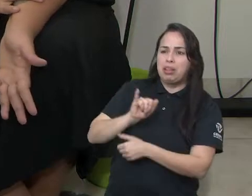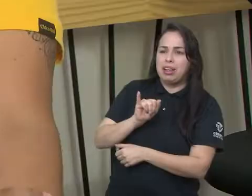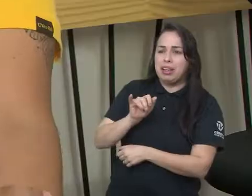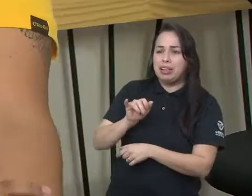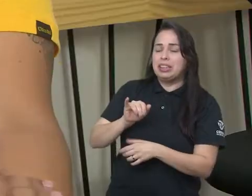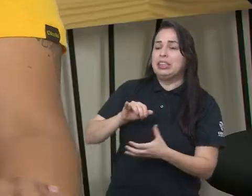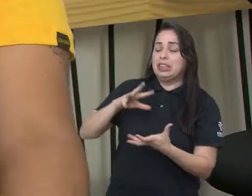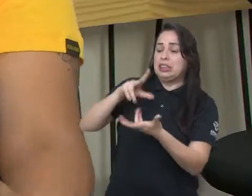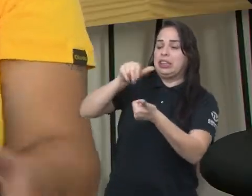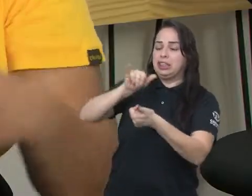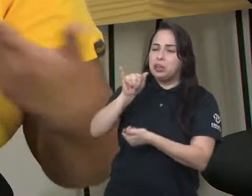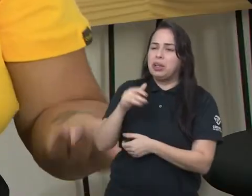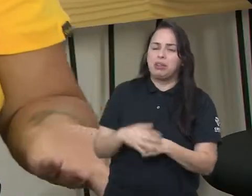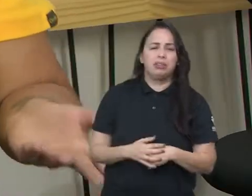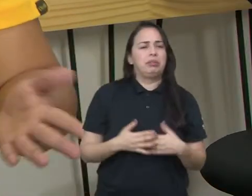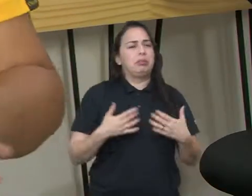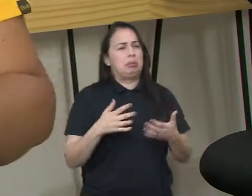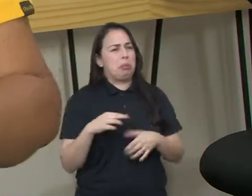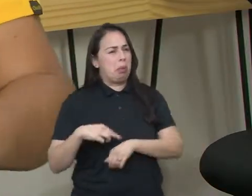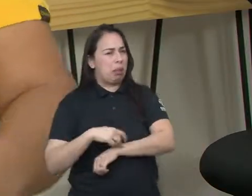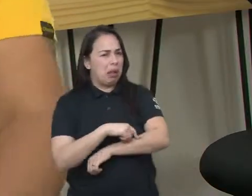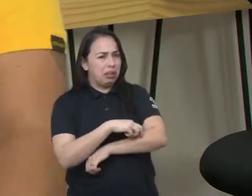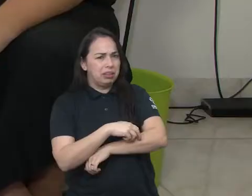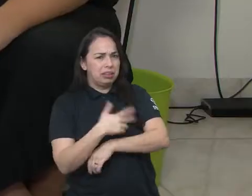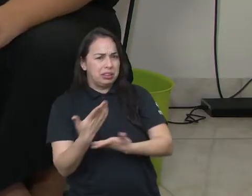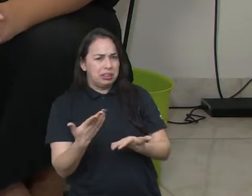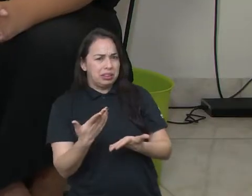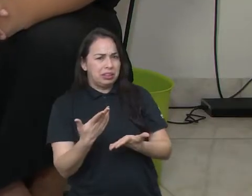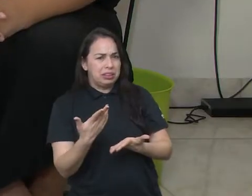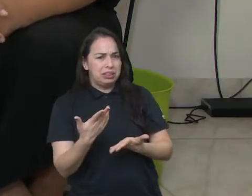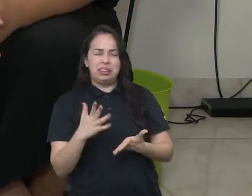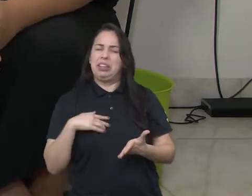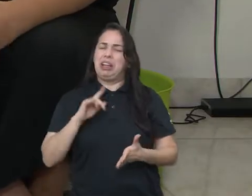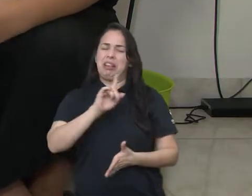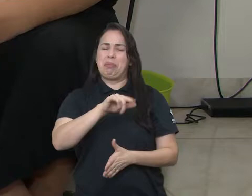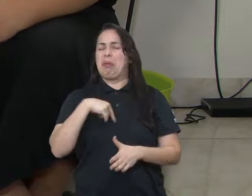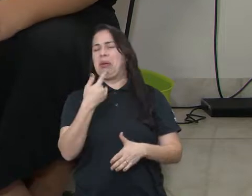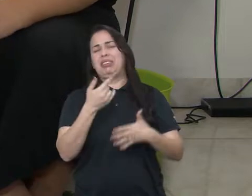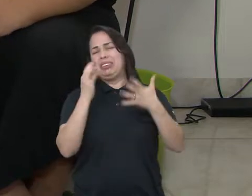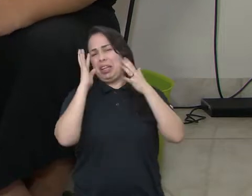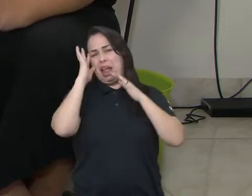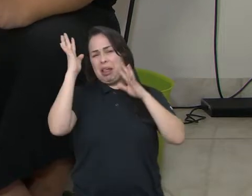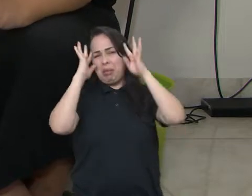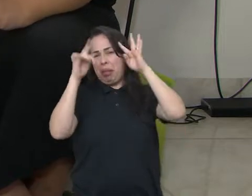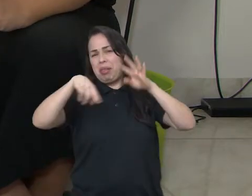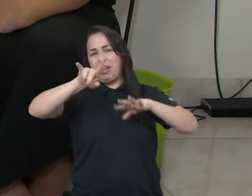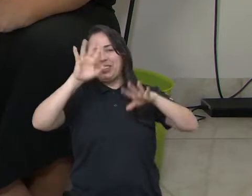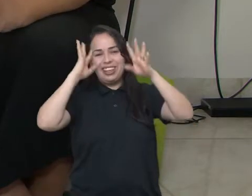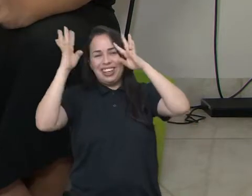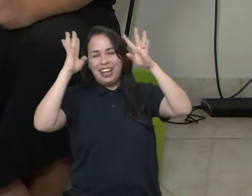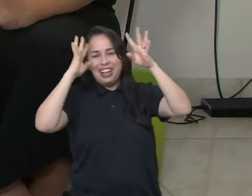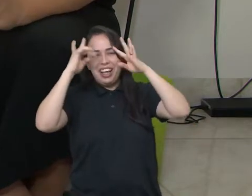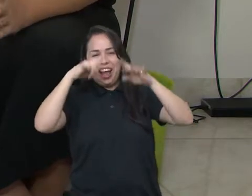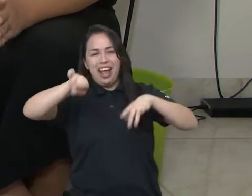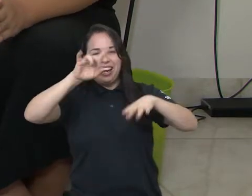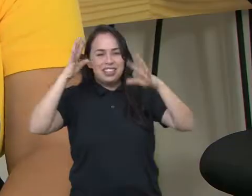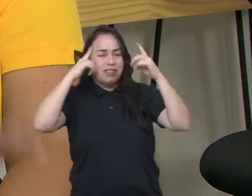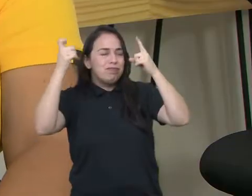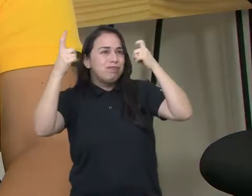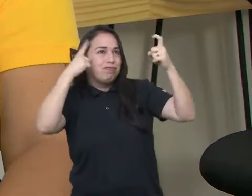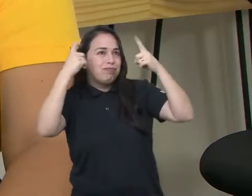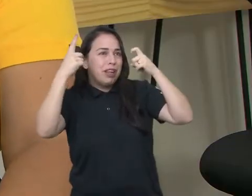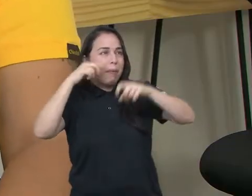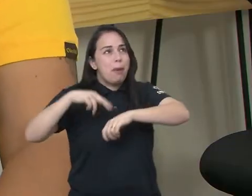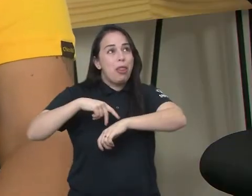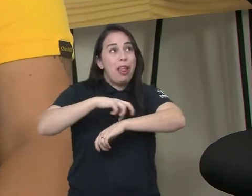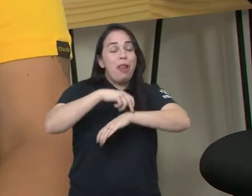quê, né? Você pode falar aqui ou você quer deixar na imaginação? Vamos deixar pra imaginação das pessoas. Elas são criativas, vão imaginar